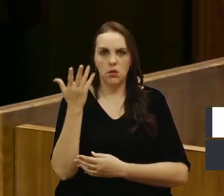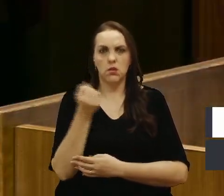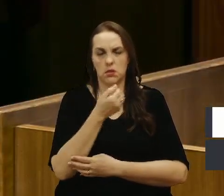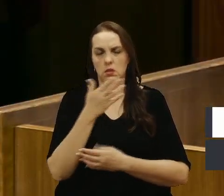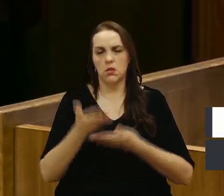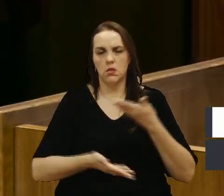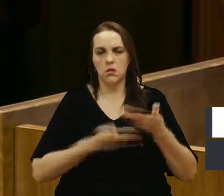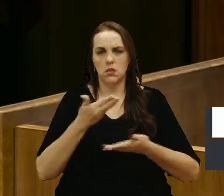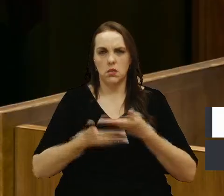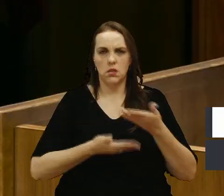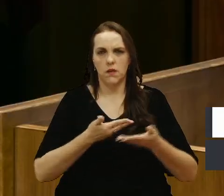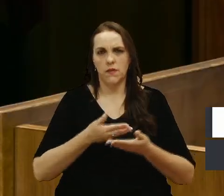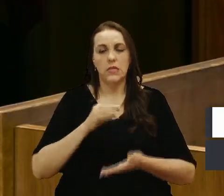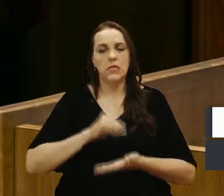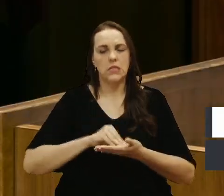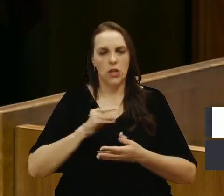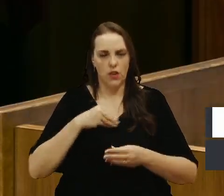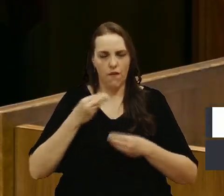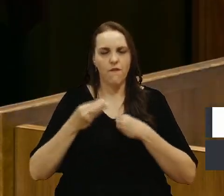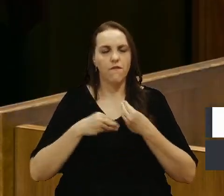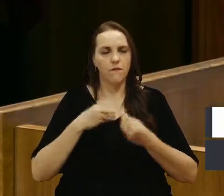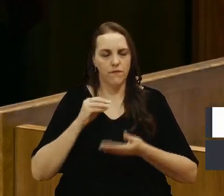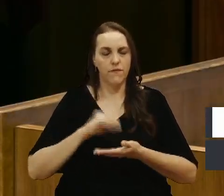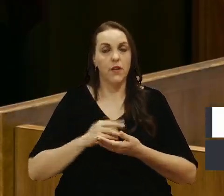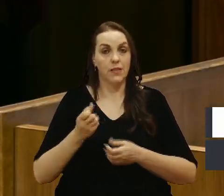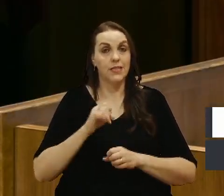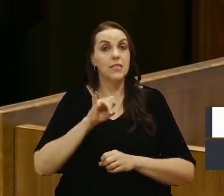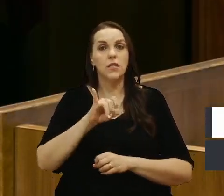e a gente vai sentir falta só quando ele não tiver.